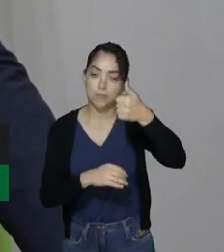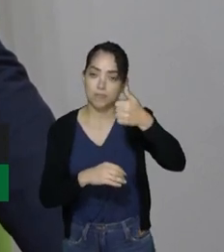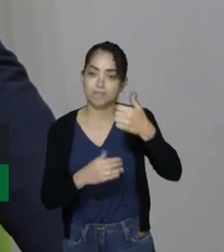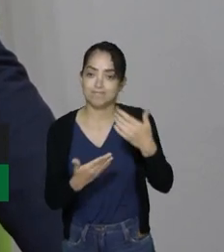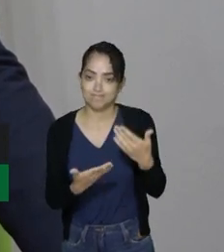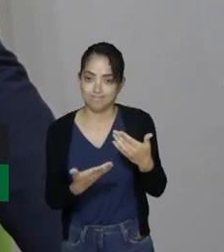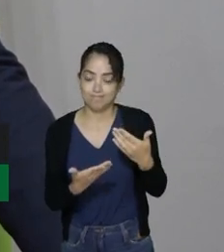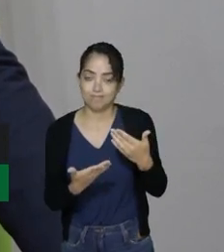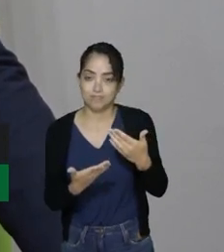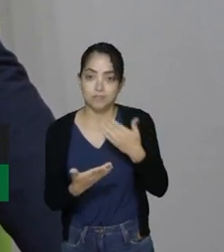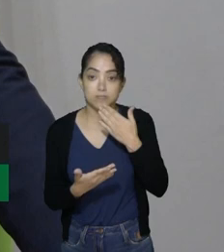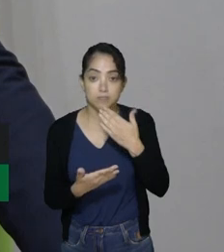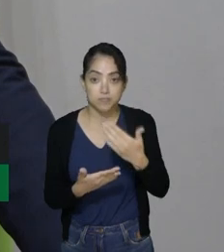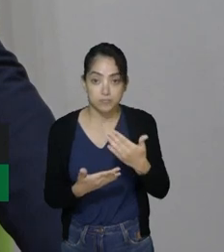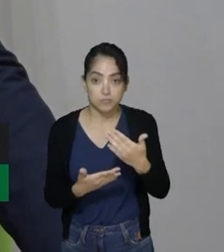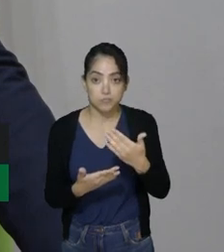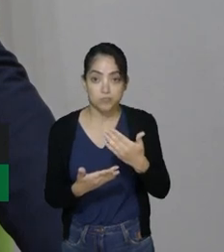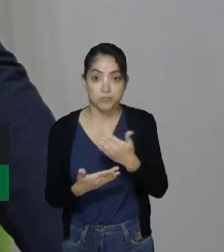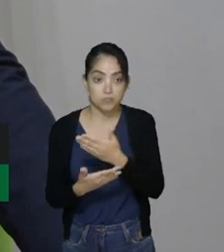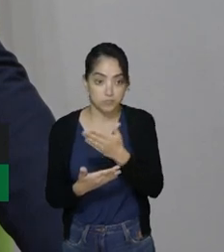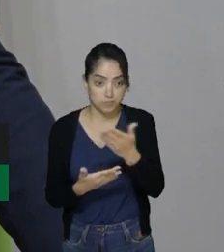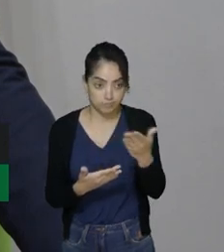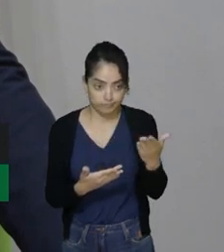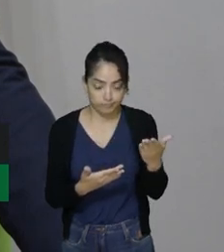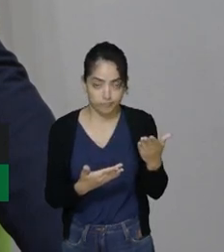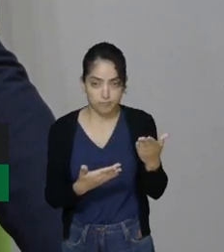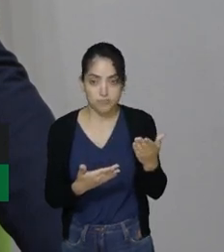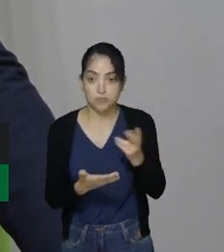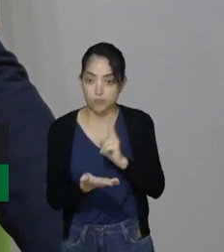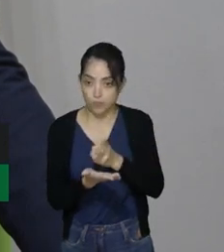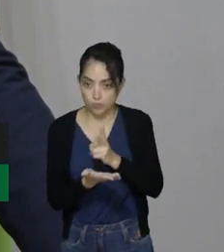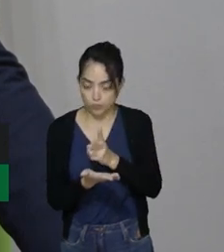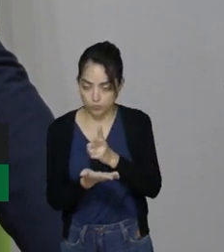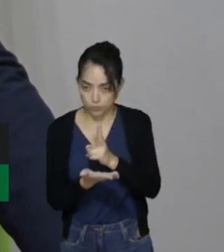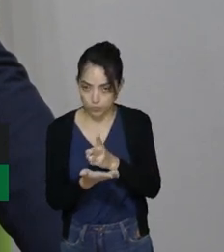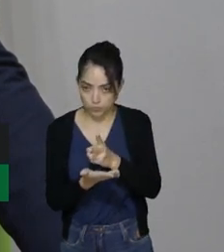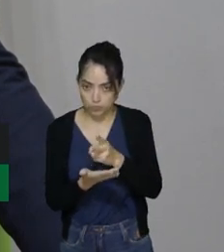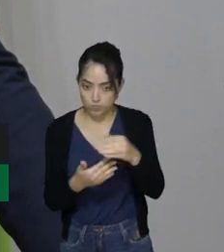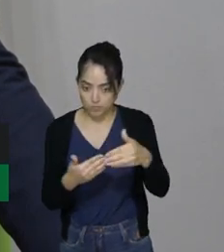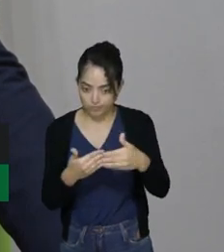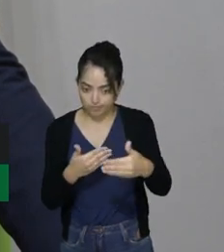e para pedir para aqueles que vão estar aqui no ano que vem,